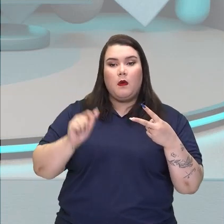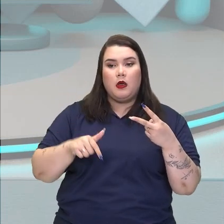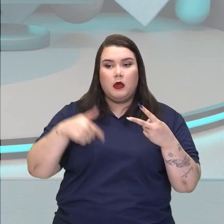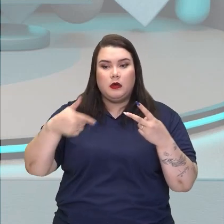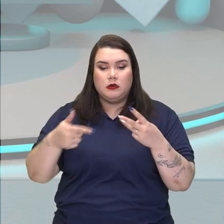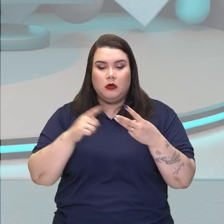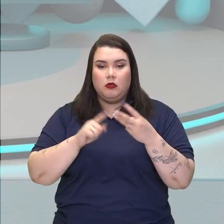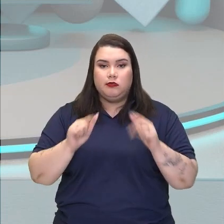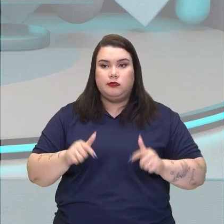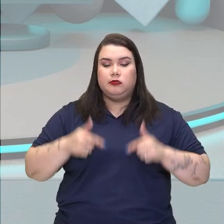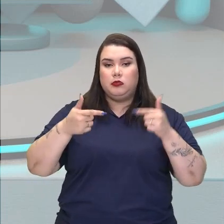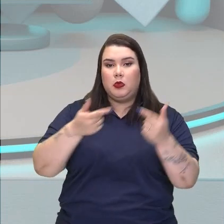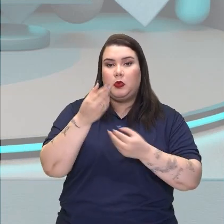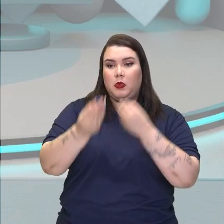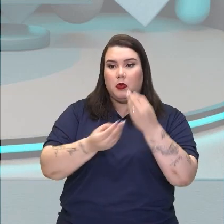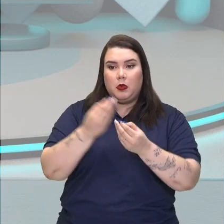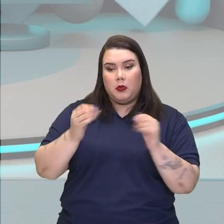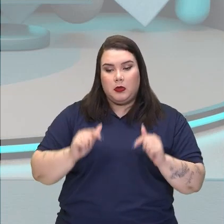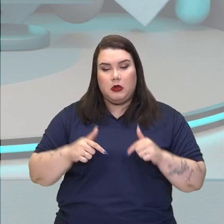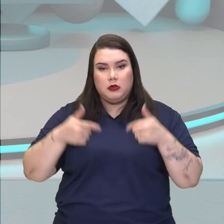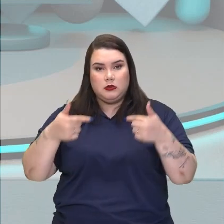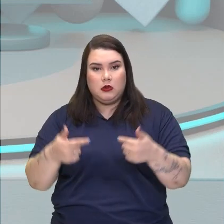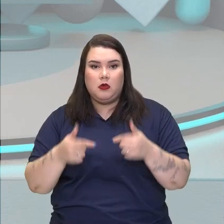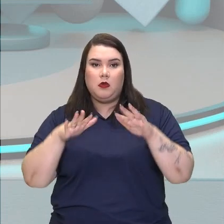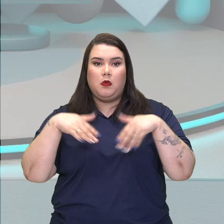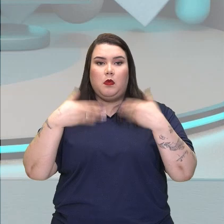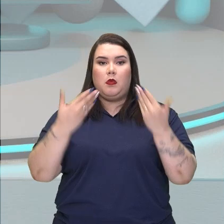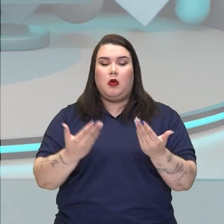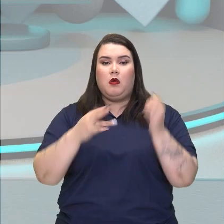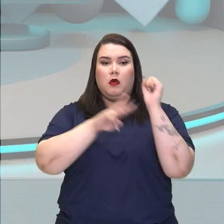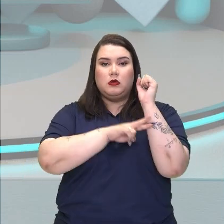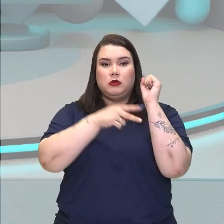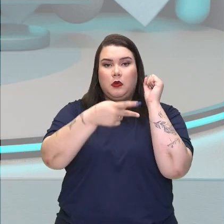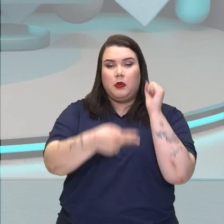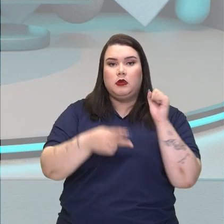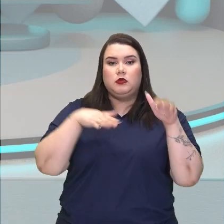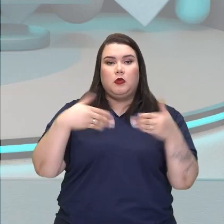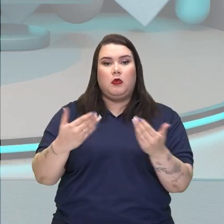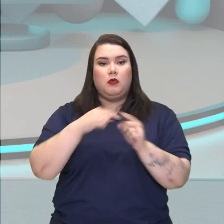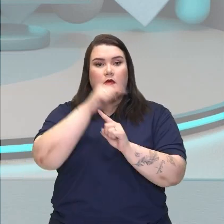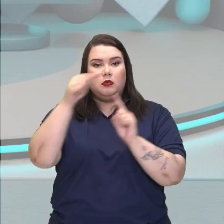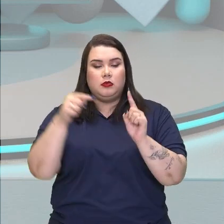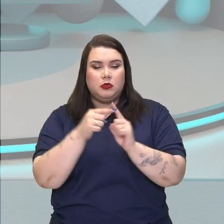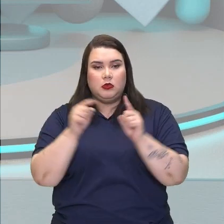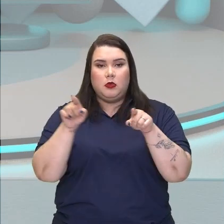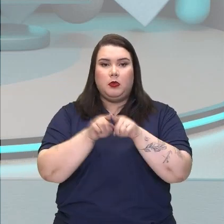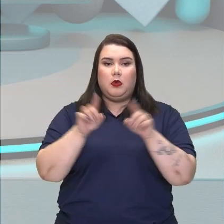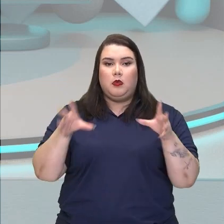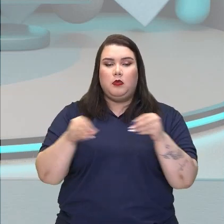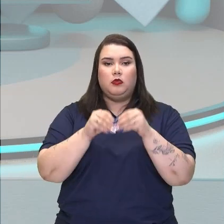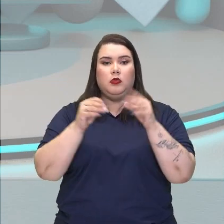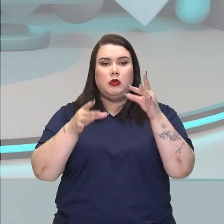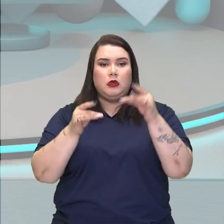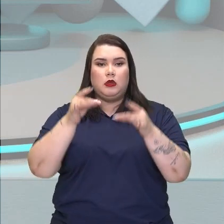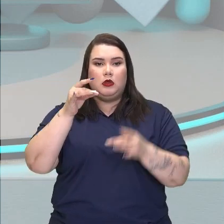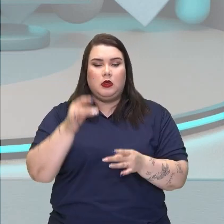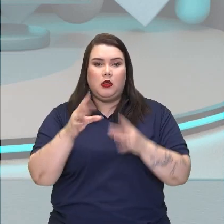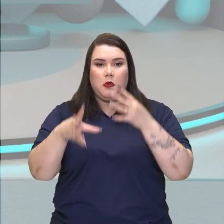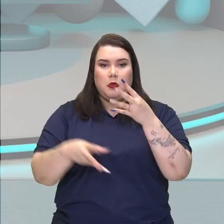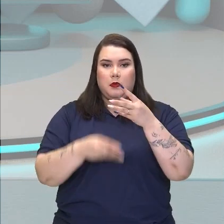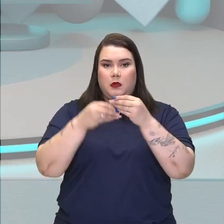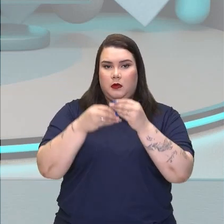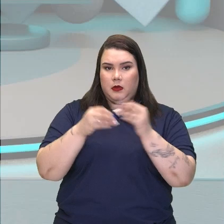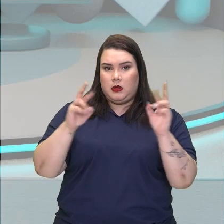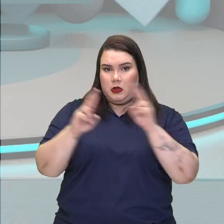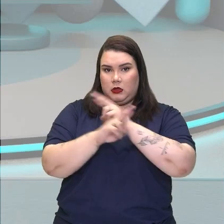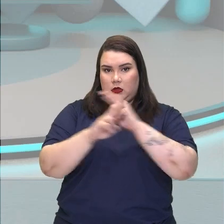ser feito? Como eu vou fazer isso? Qual é o efeito? Qual é o objetivo? E, por fim, você traz um detalhamento que é um acréscimo em